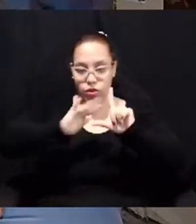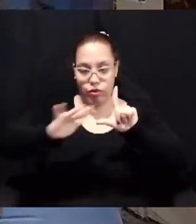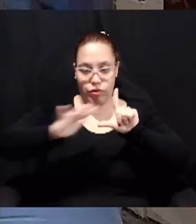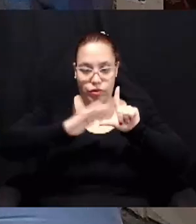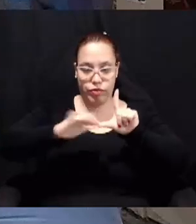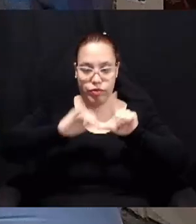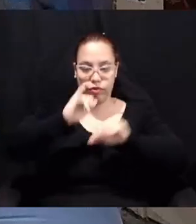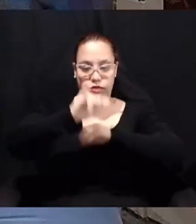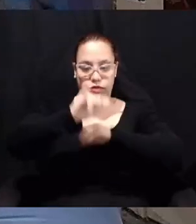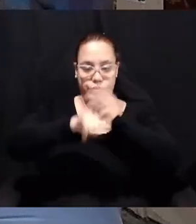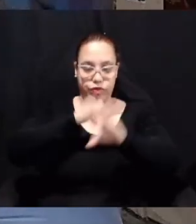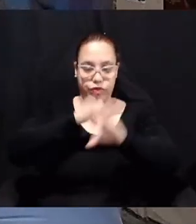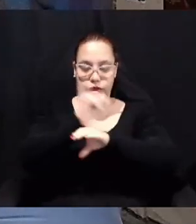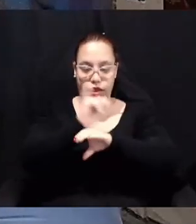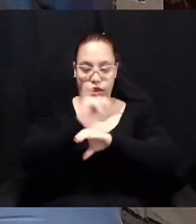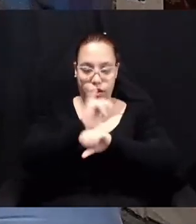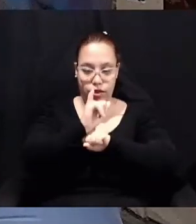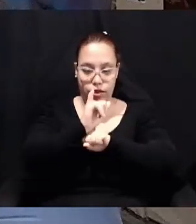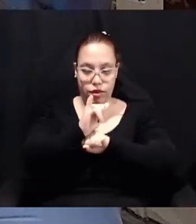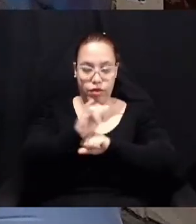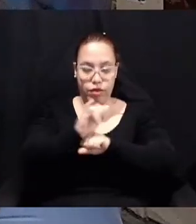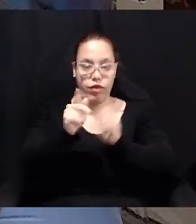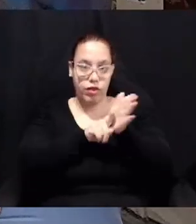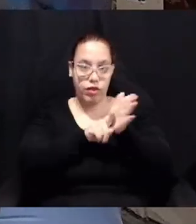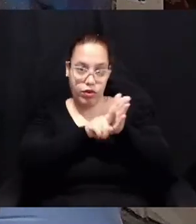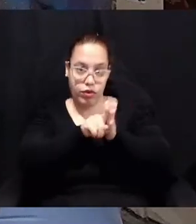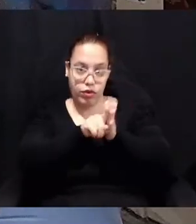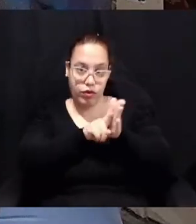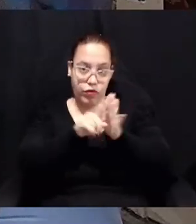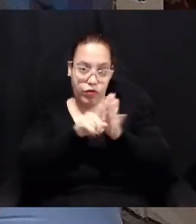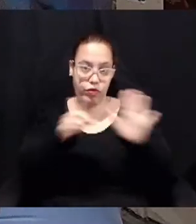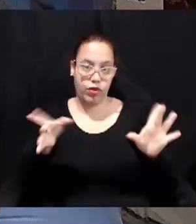Câmara Campinas e buscar por Conexão Cultural ali